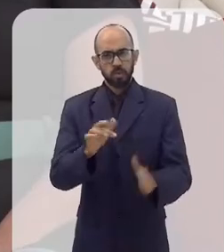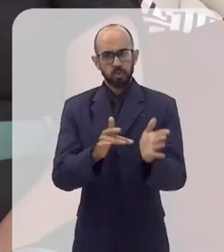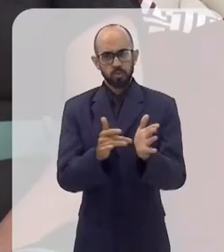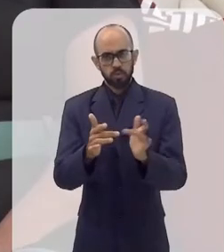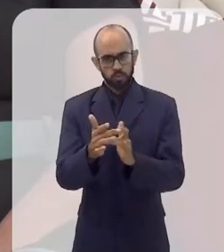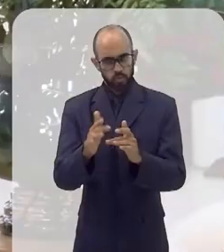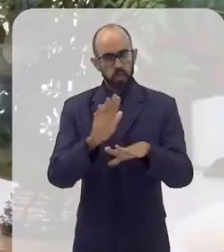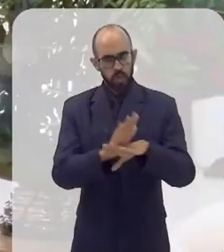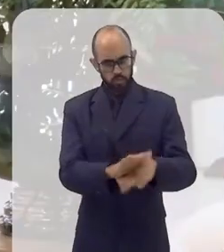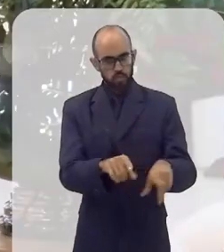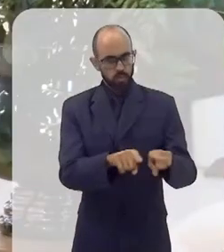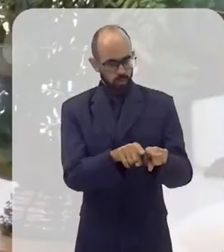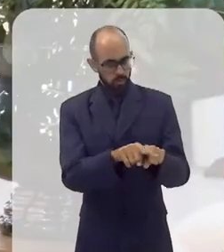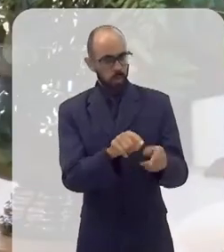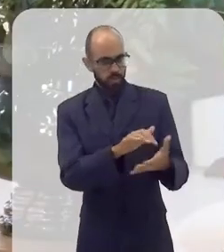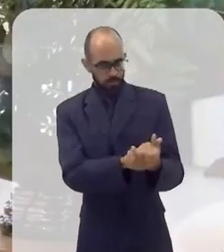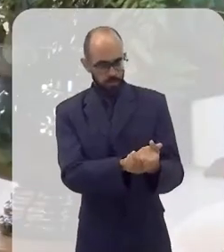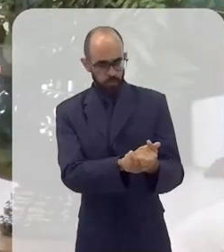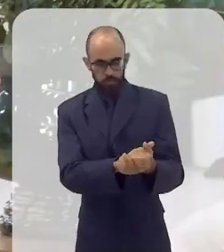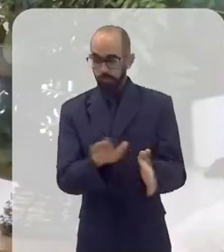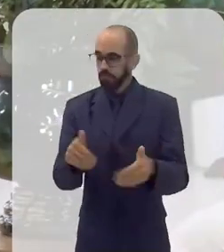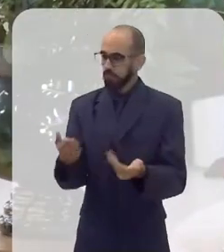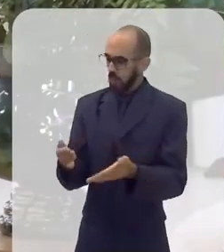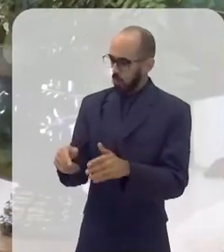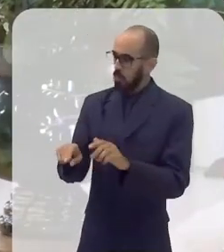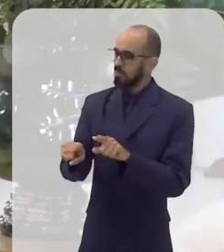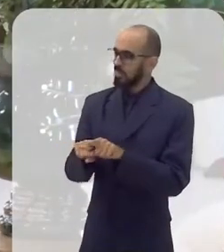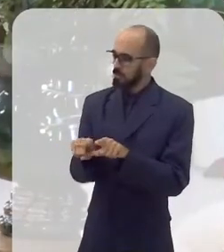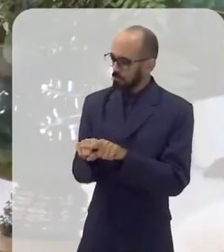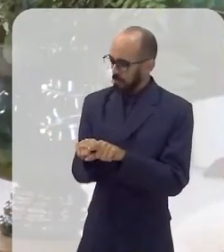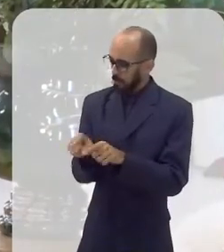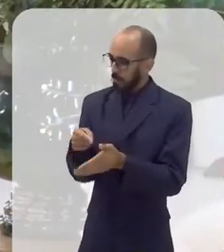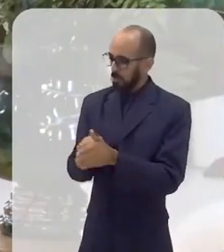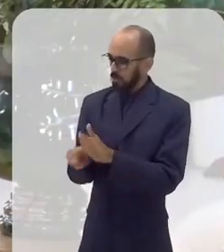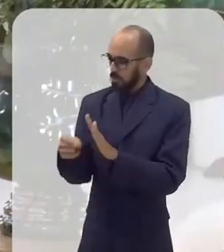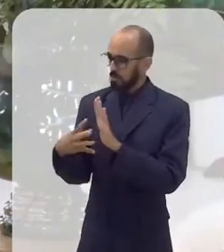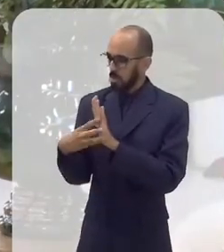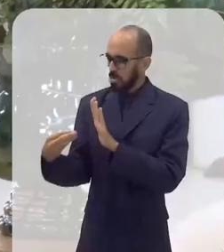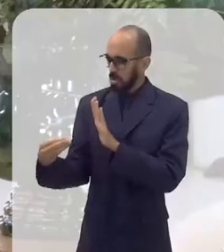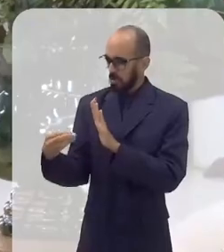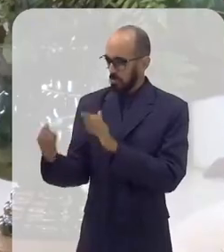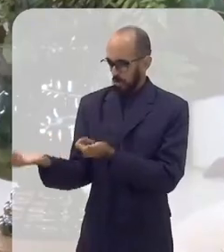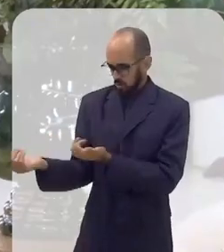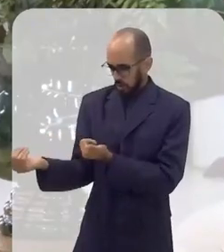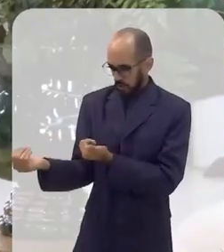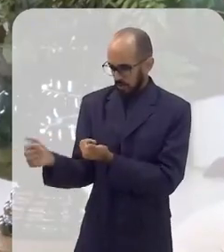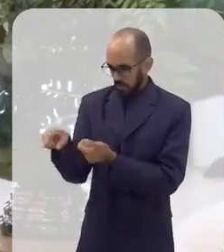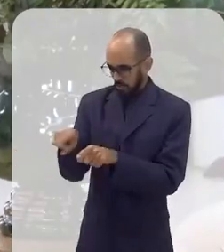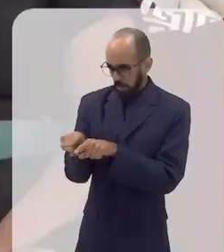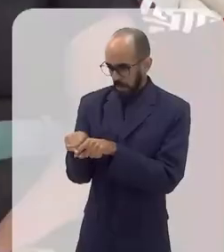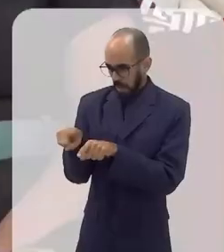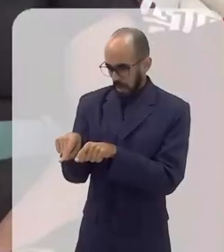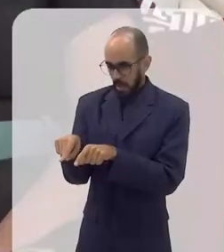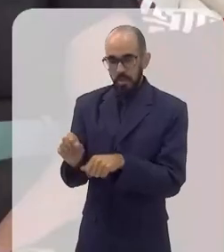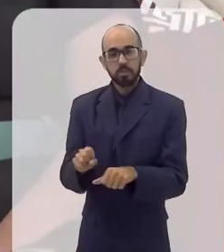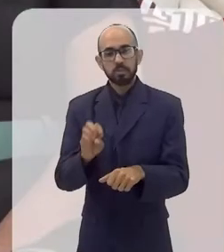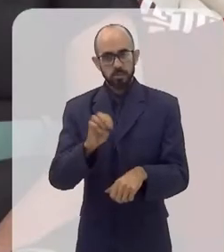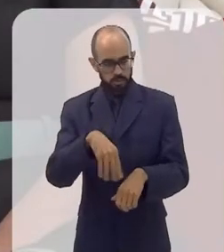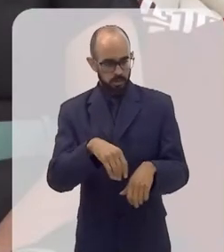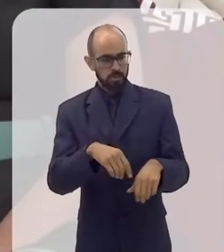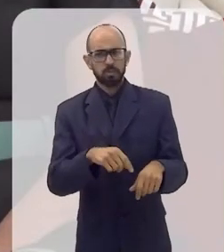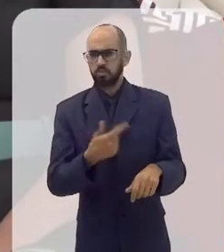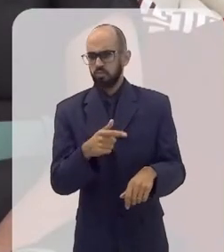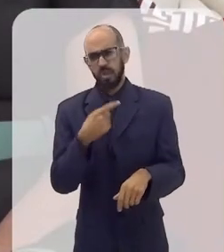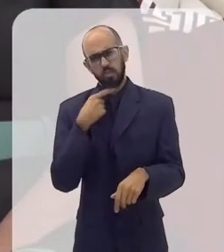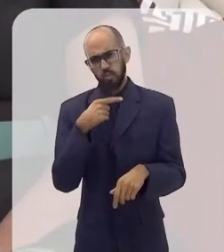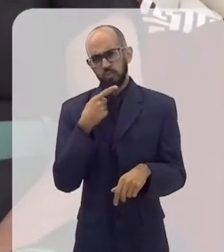no seu casamento. E também como serve de exemplo para os jovens que estão vindo. Sem dúvida. Luzia,